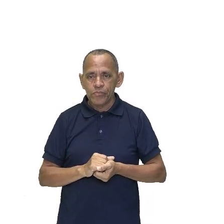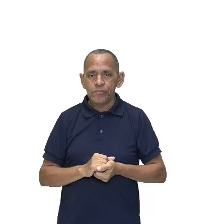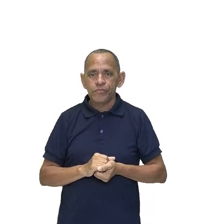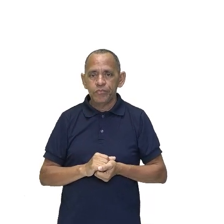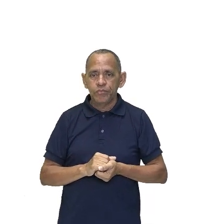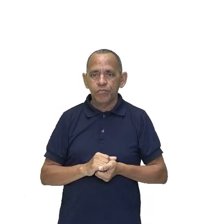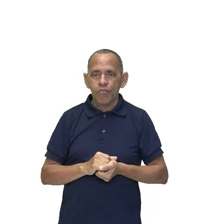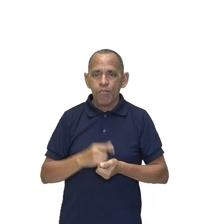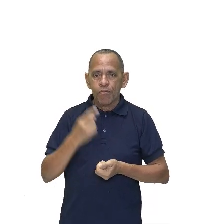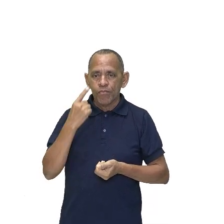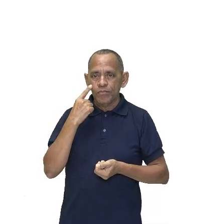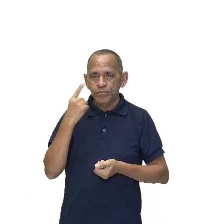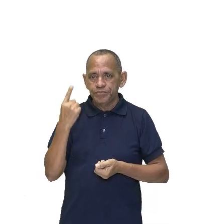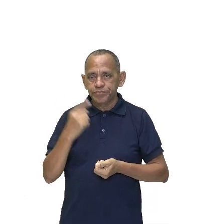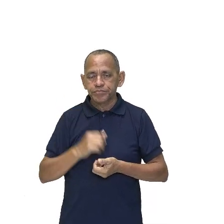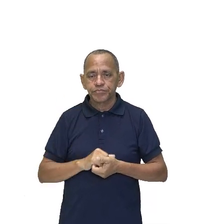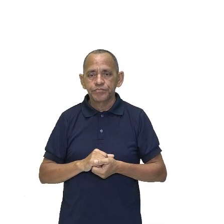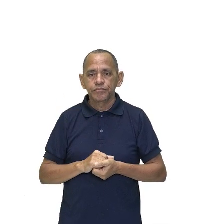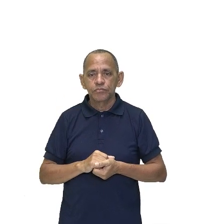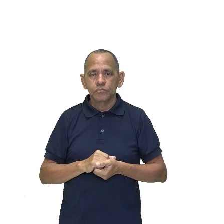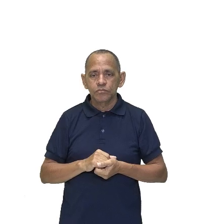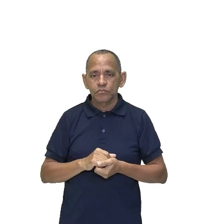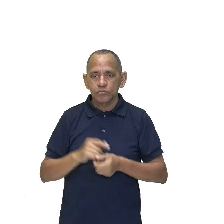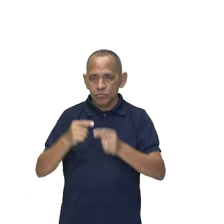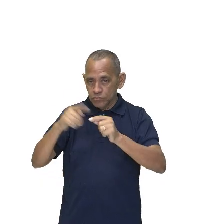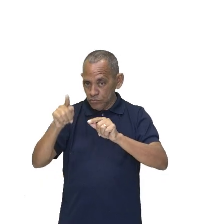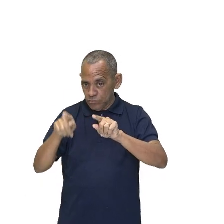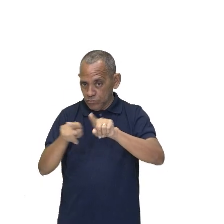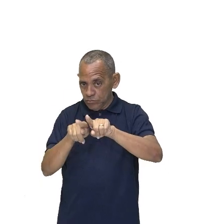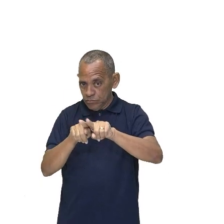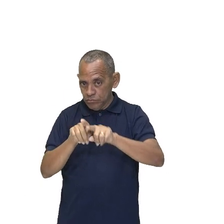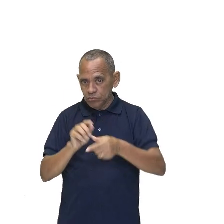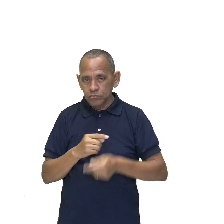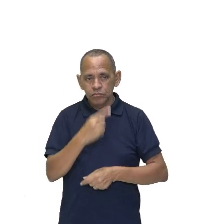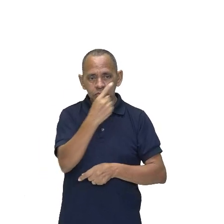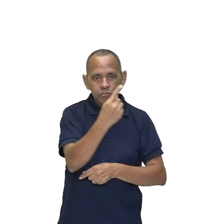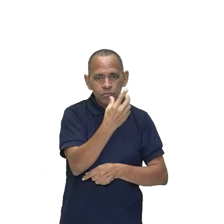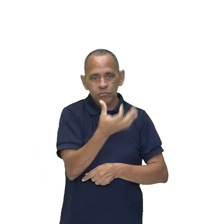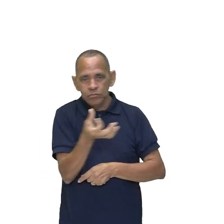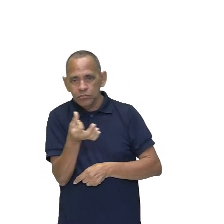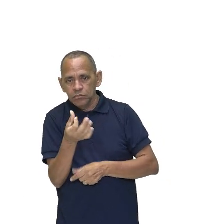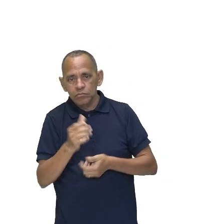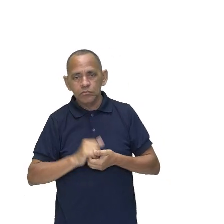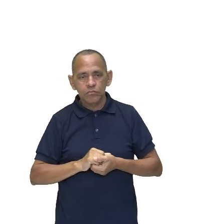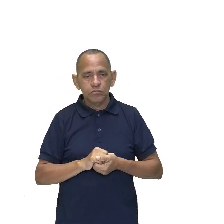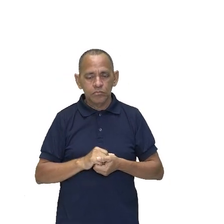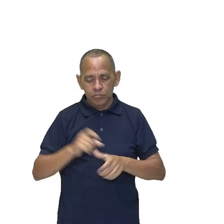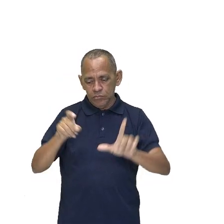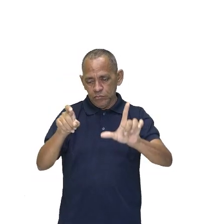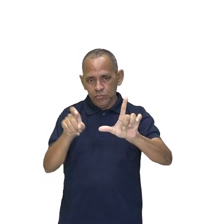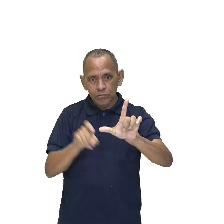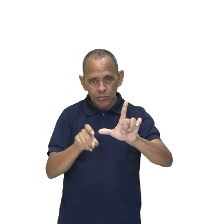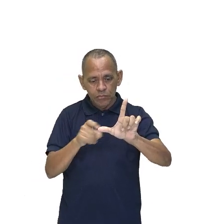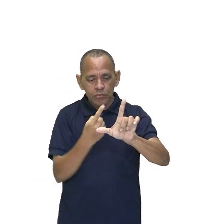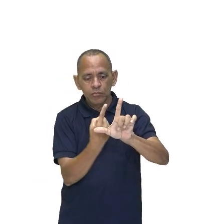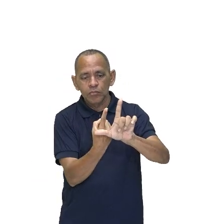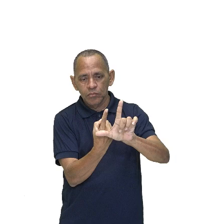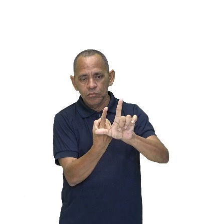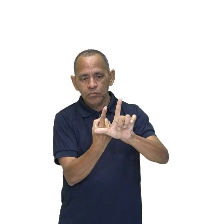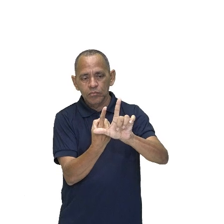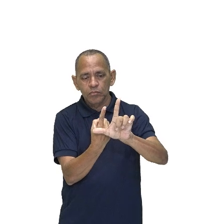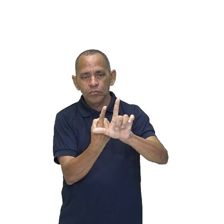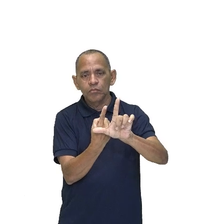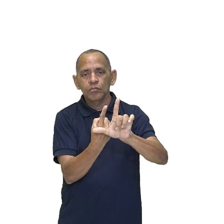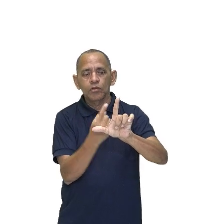4. Próximo par ordenado, 1 e 6. Então, nós temos ali o x igual a 1 e o y igual a